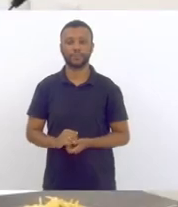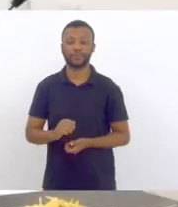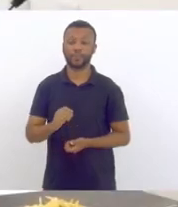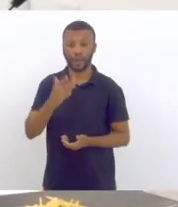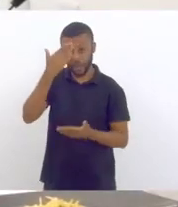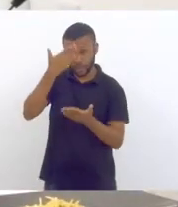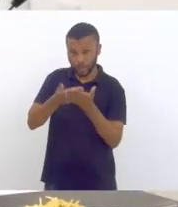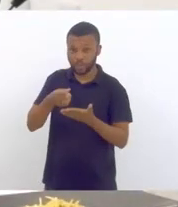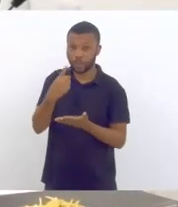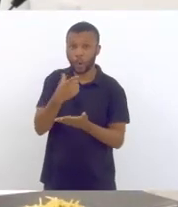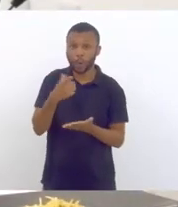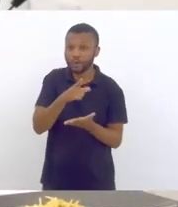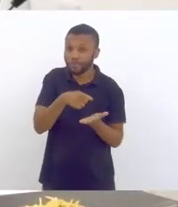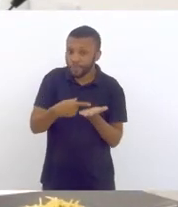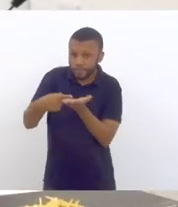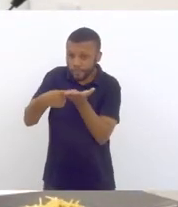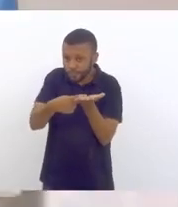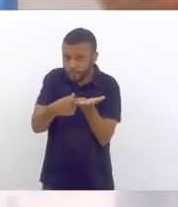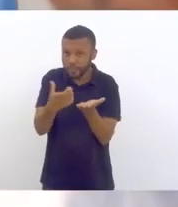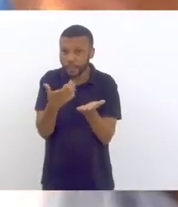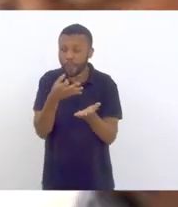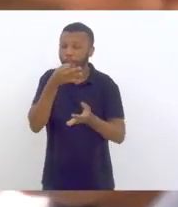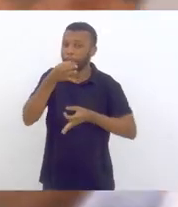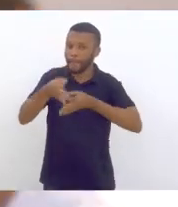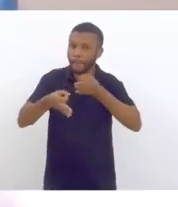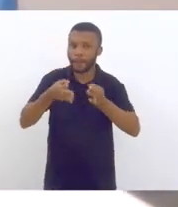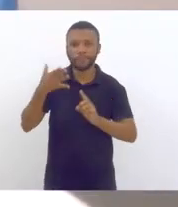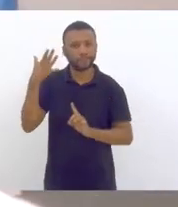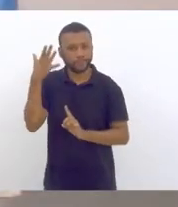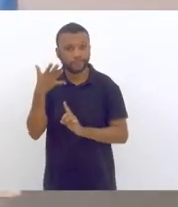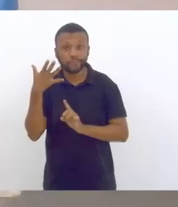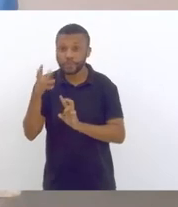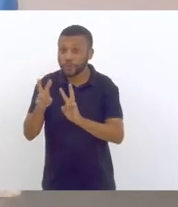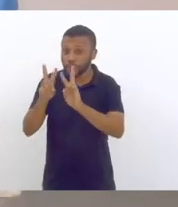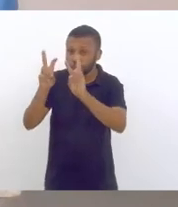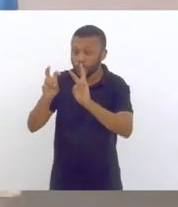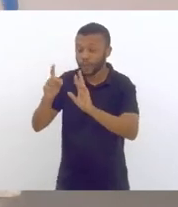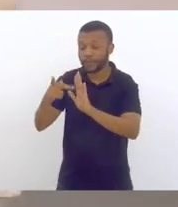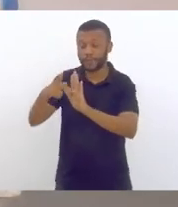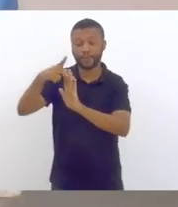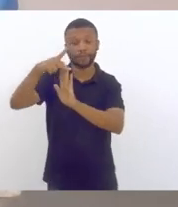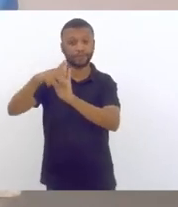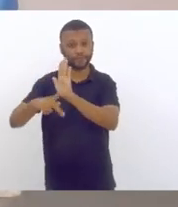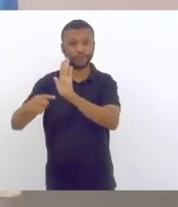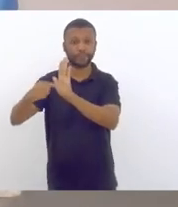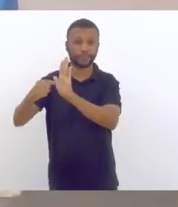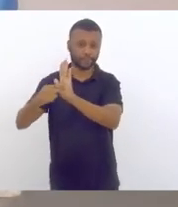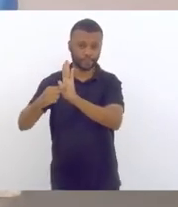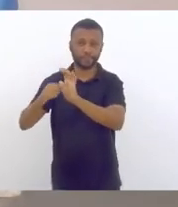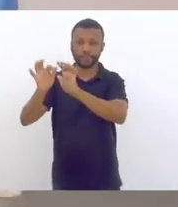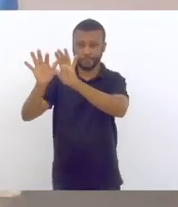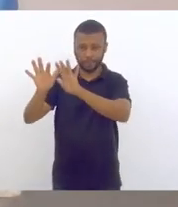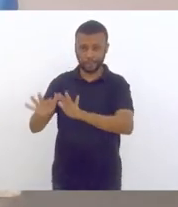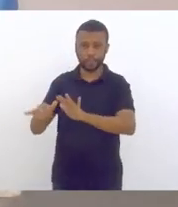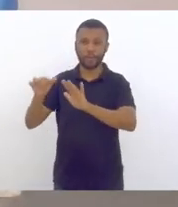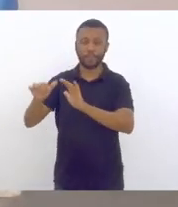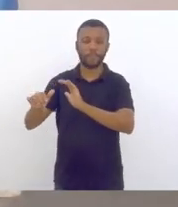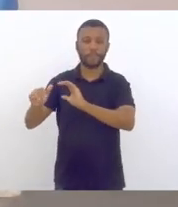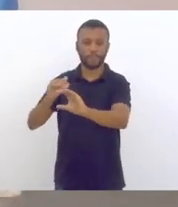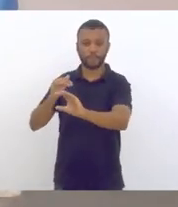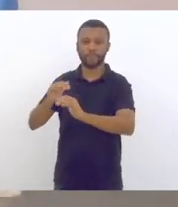queira usar a palavra em relação a esse termo que a mensagem sobre a emenda constitucional